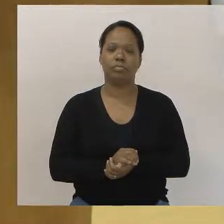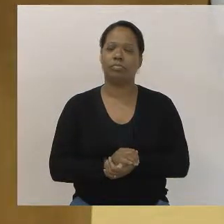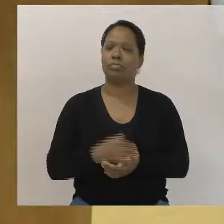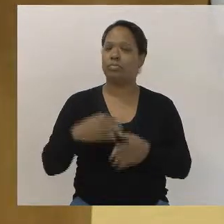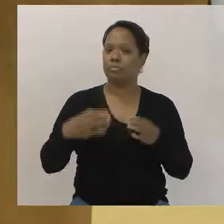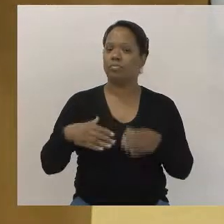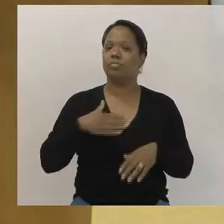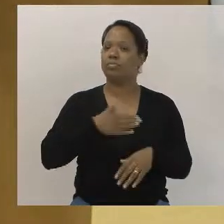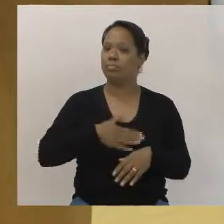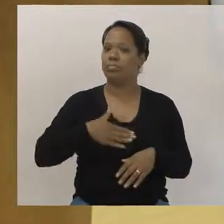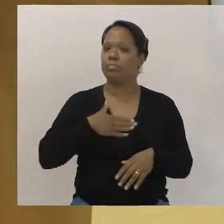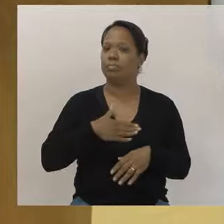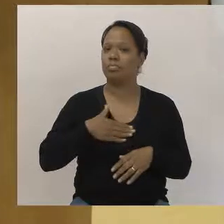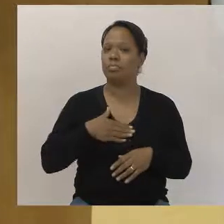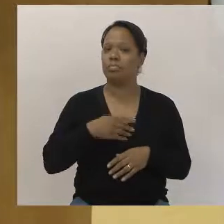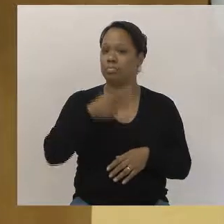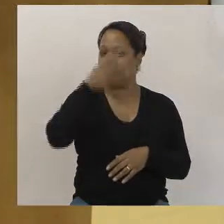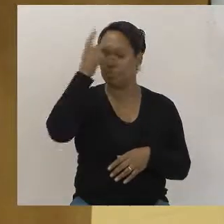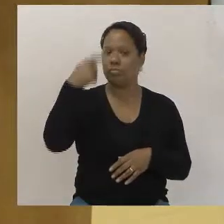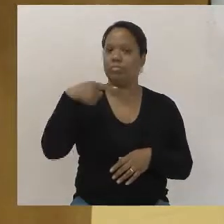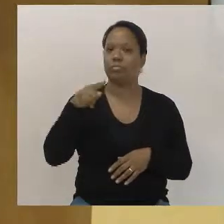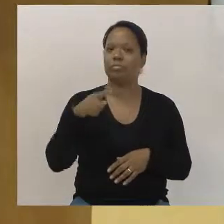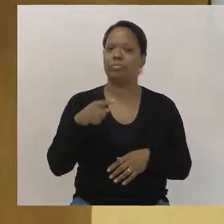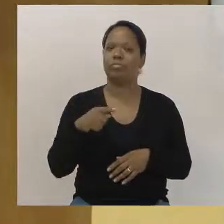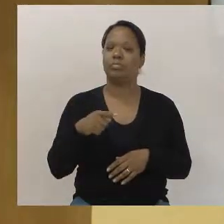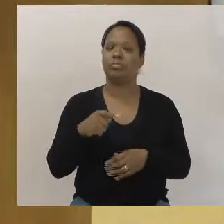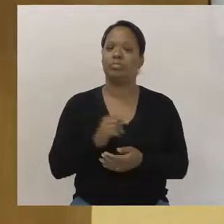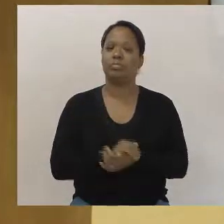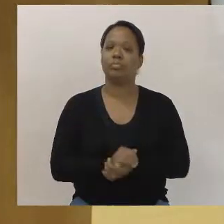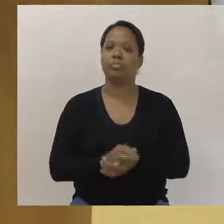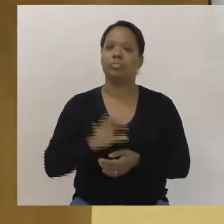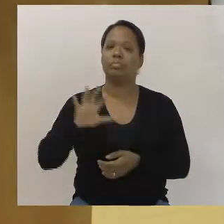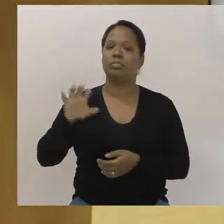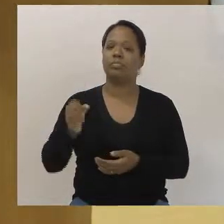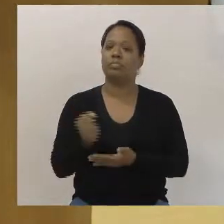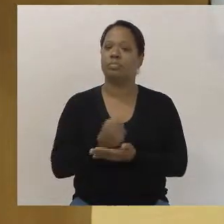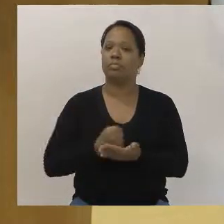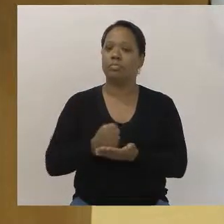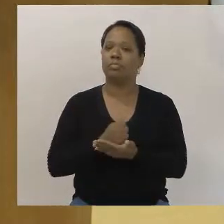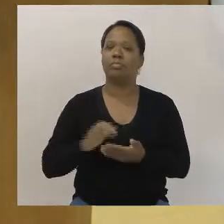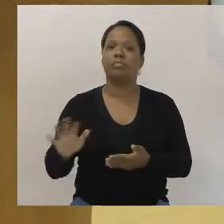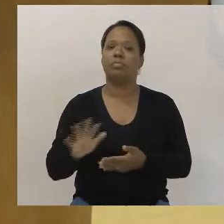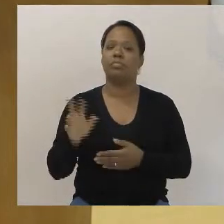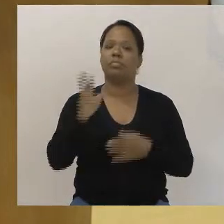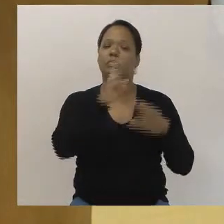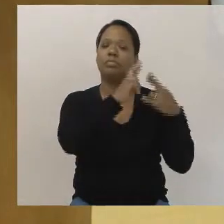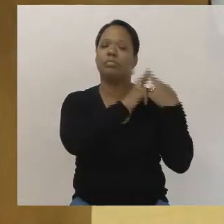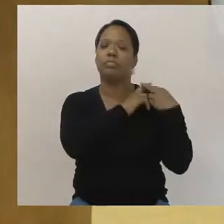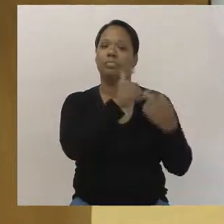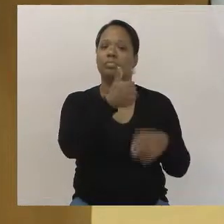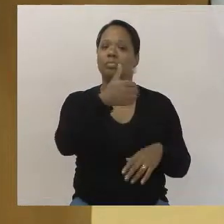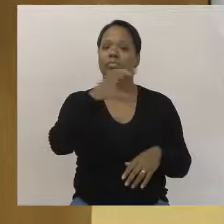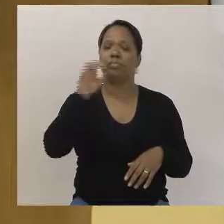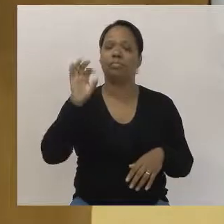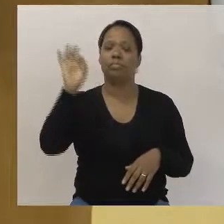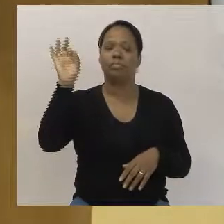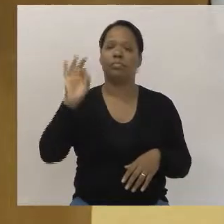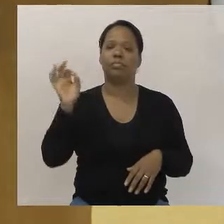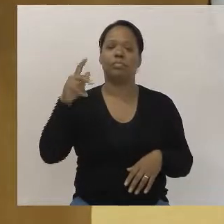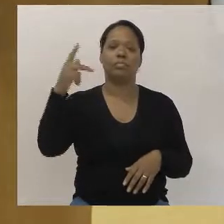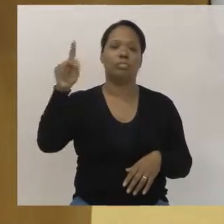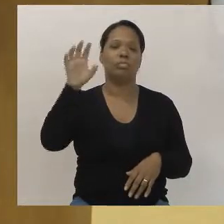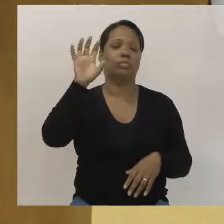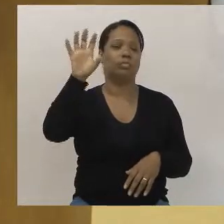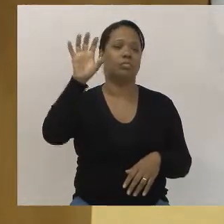para as pessoas que vão buscar remédios de alto custo que é 100% responsabilidade do estado mas